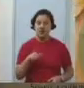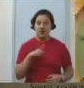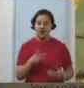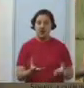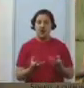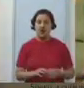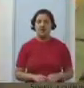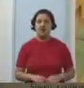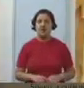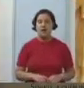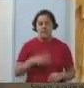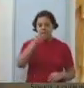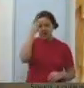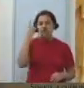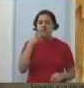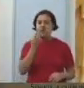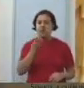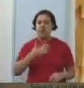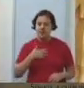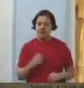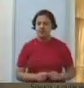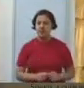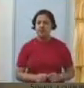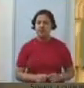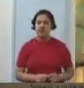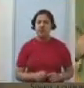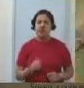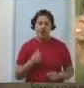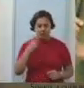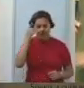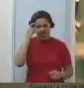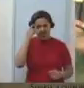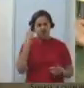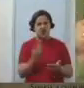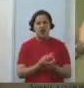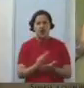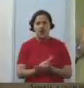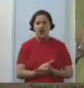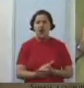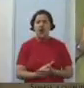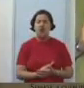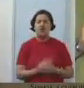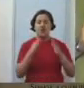Uma vez uma pessoa discutiu comigo dizendo assim: eu acho errado a igreja batizar criança.